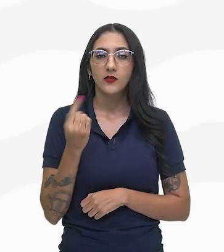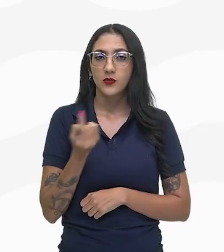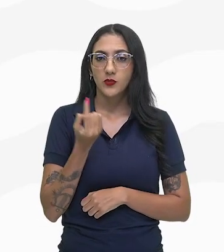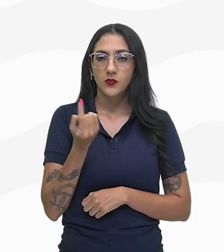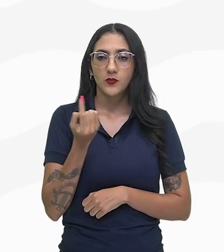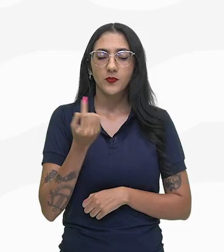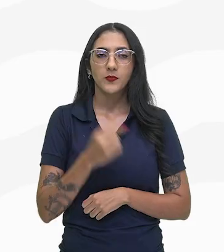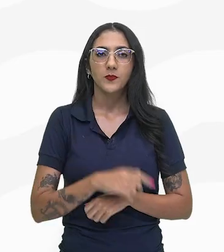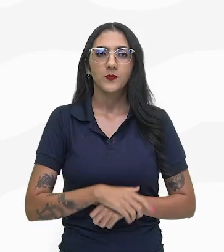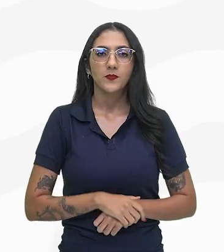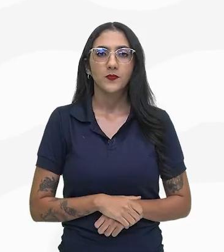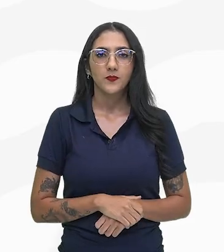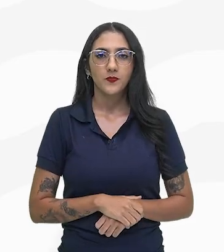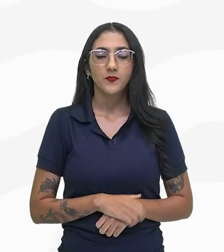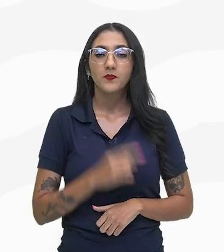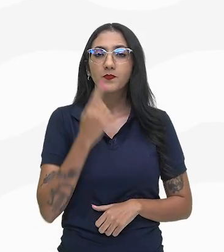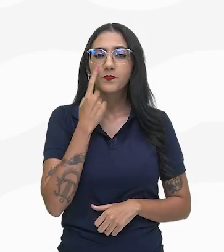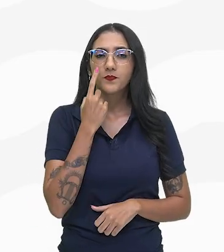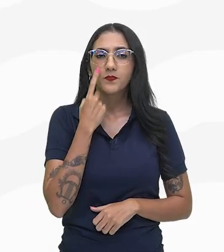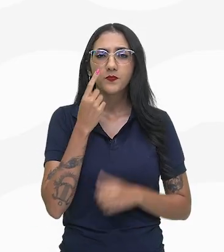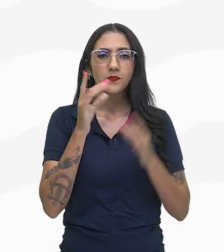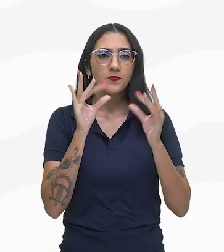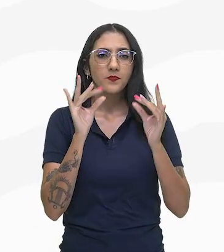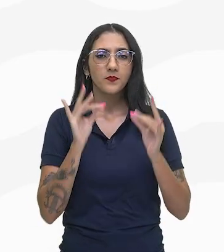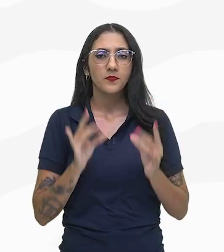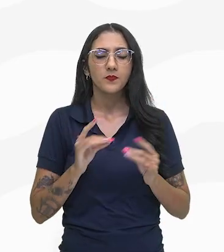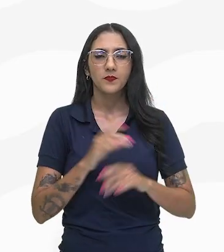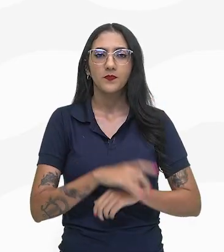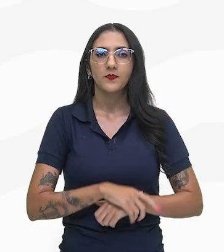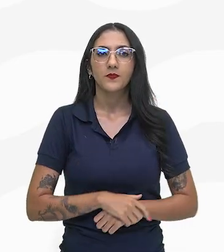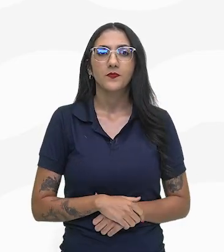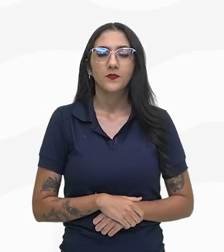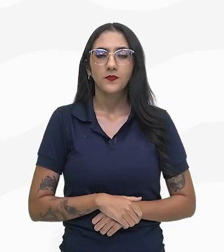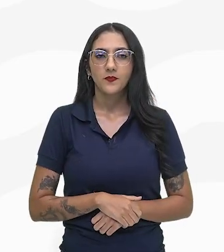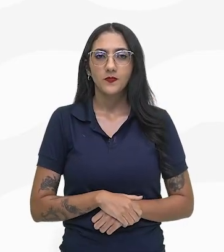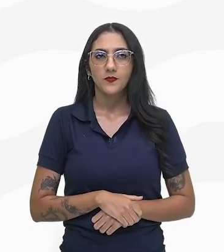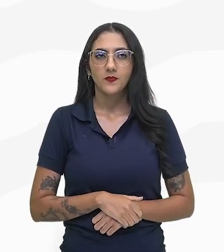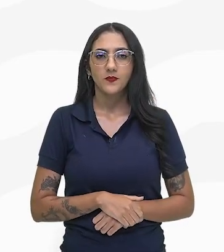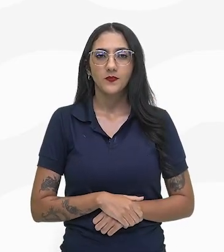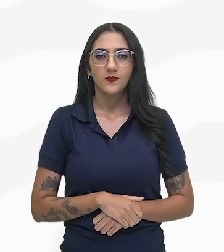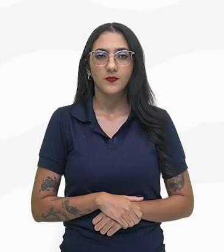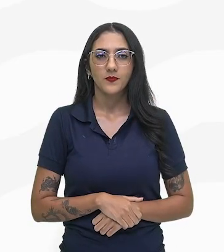independente. Então, vamos no passo a passo, professora Manuela.